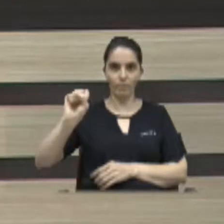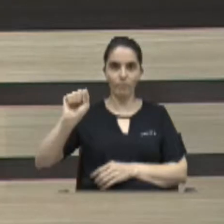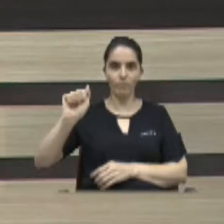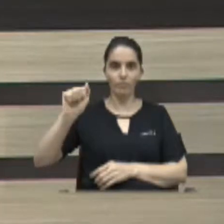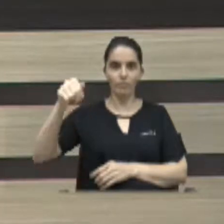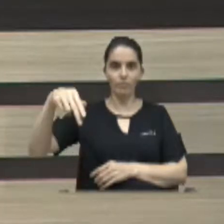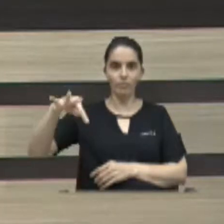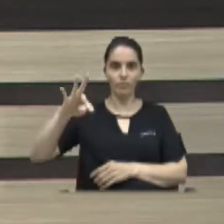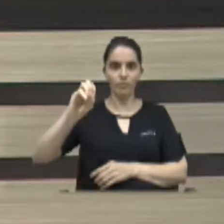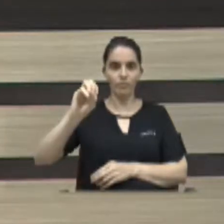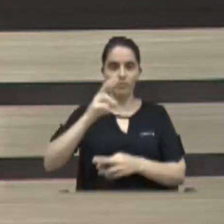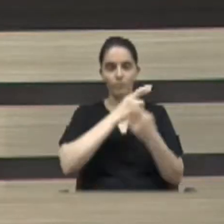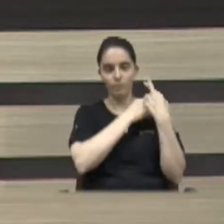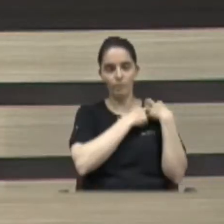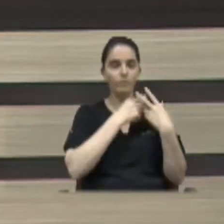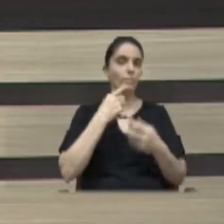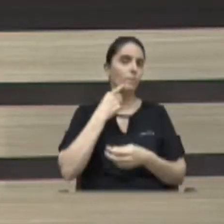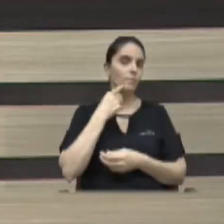Cleiton Silva.